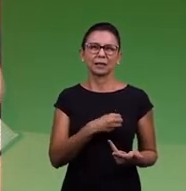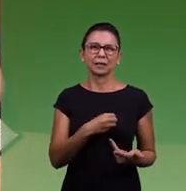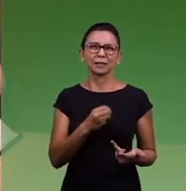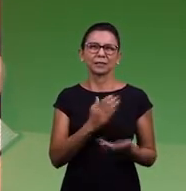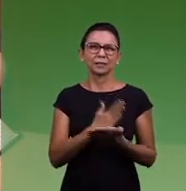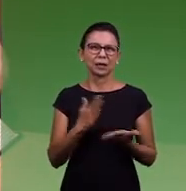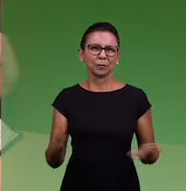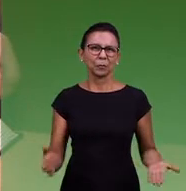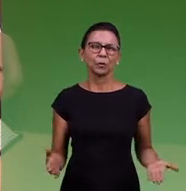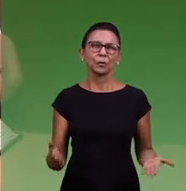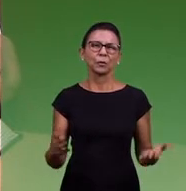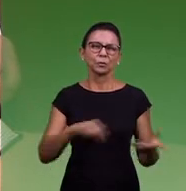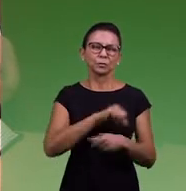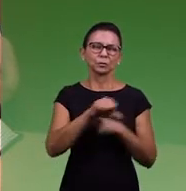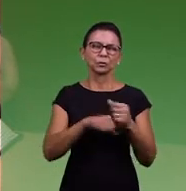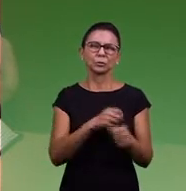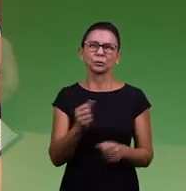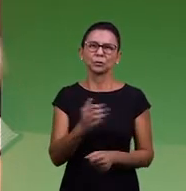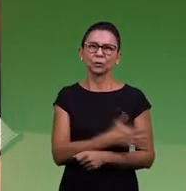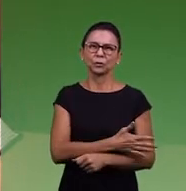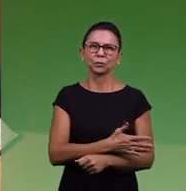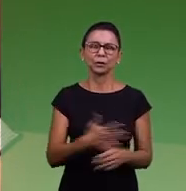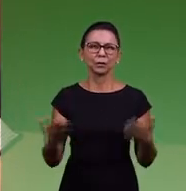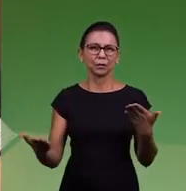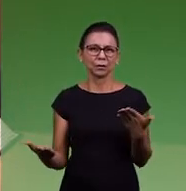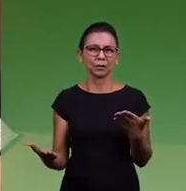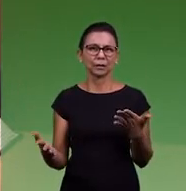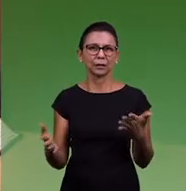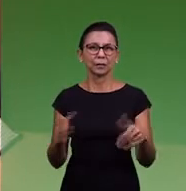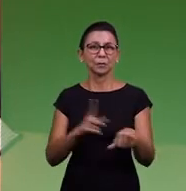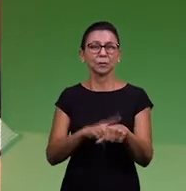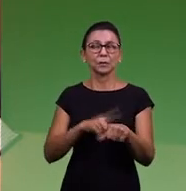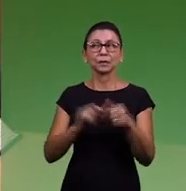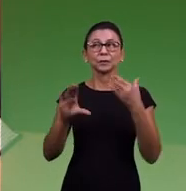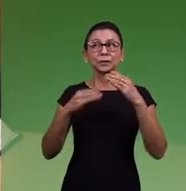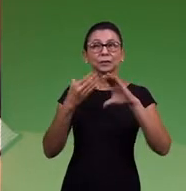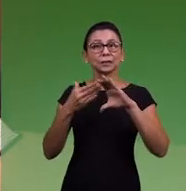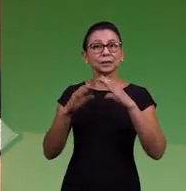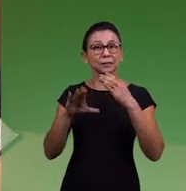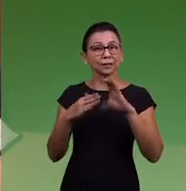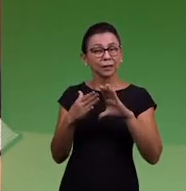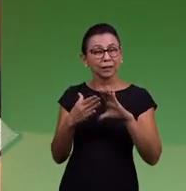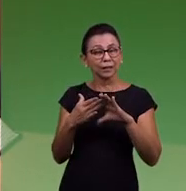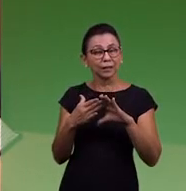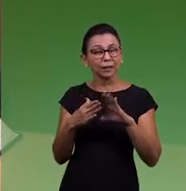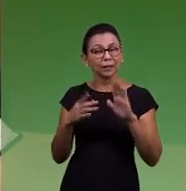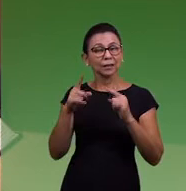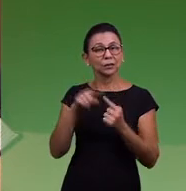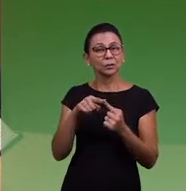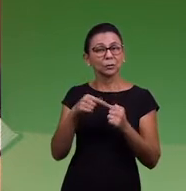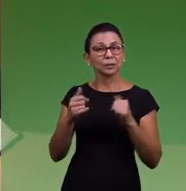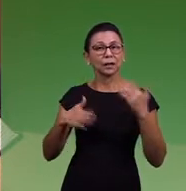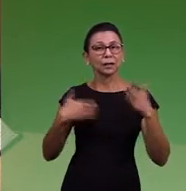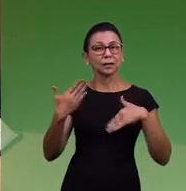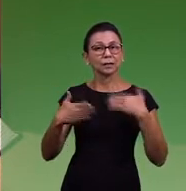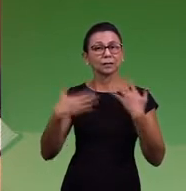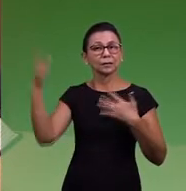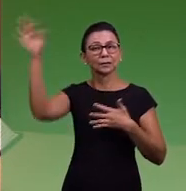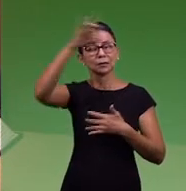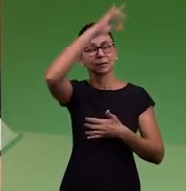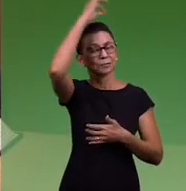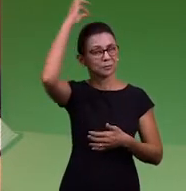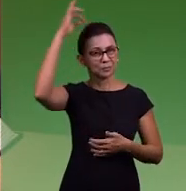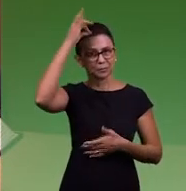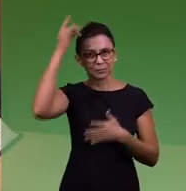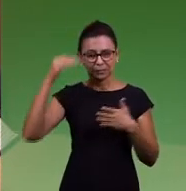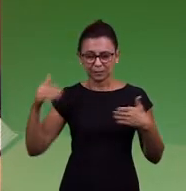verso 12 é assim, o tempo de cantar chega, a alegria do Espírito Santo. Então, salvação dinâmica é isso, é caminho, é